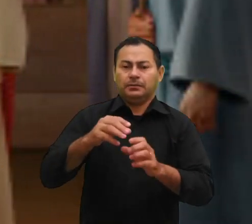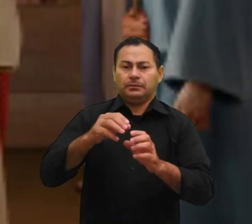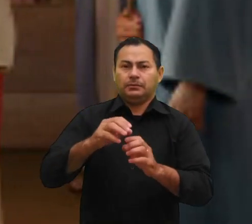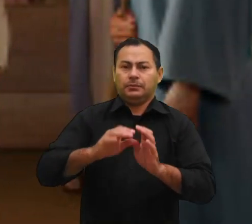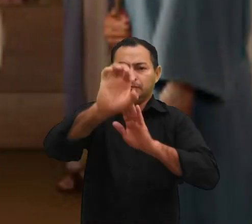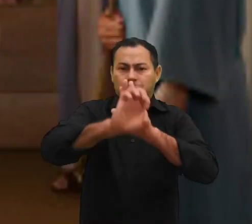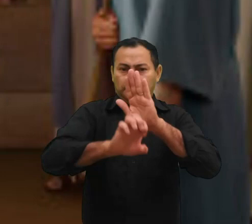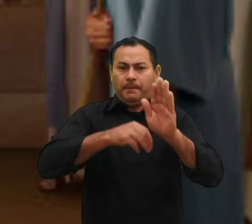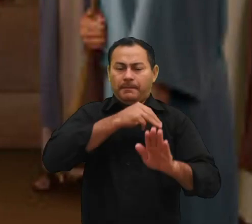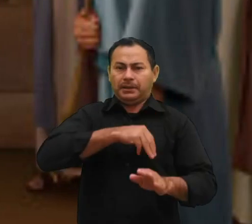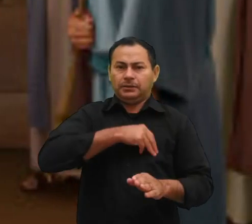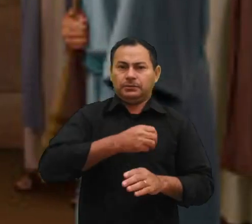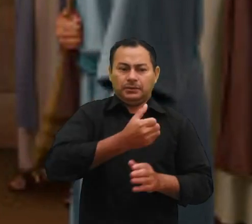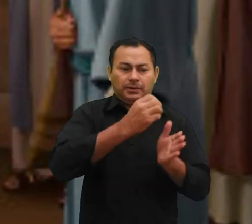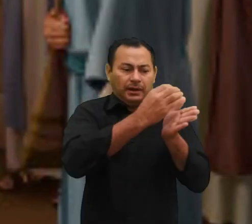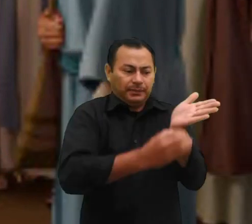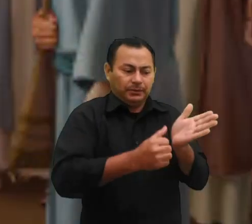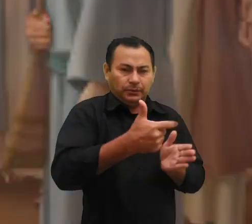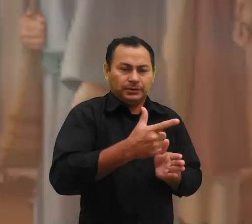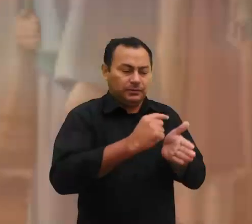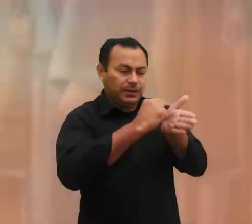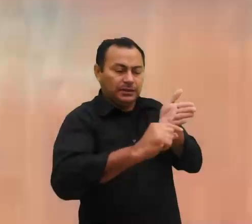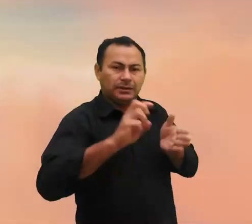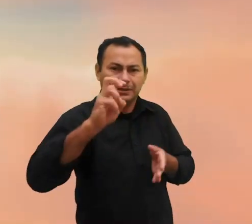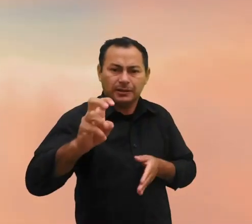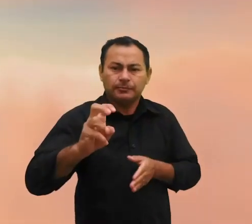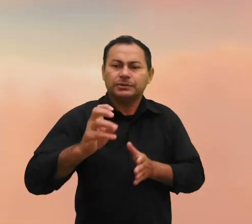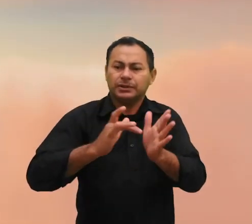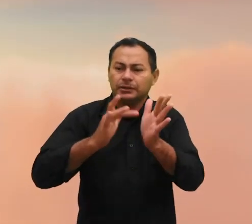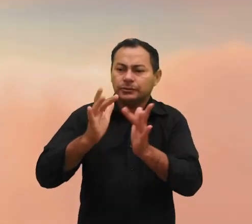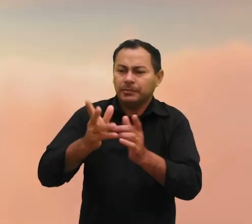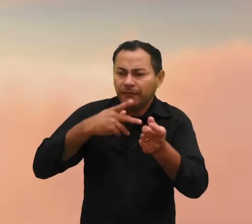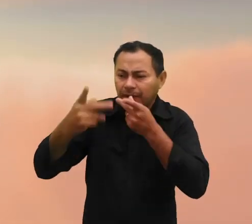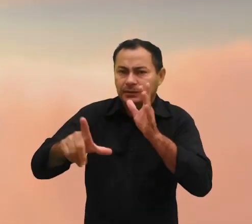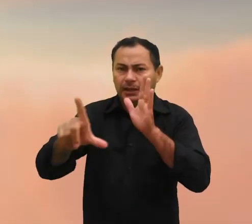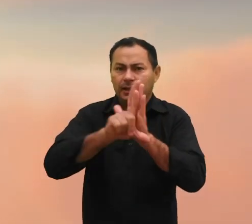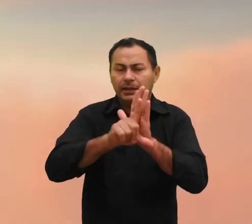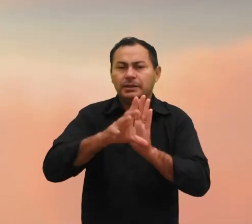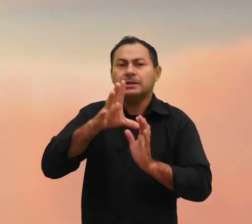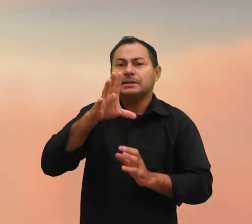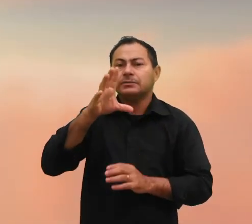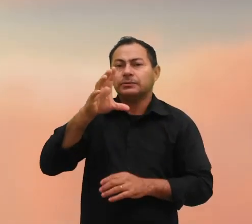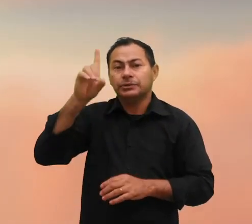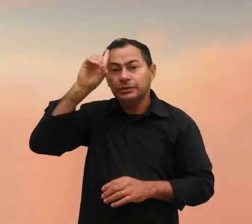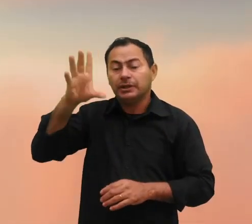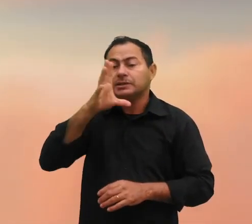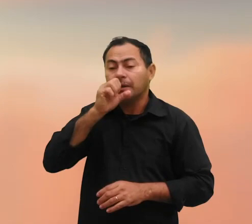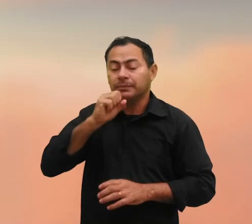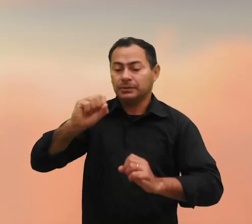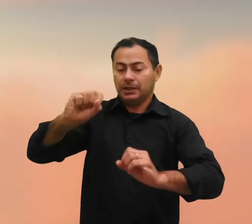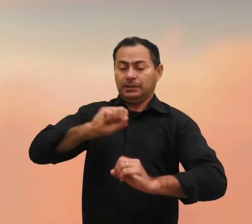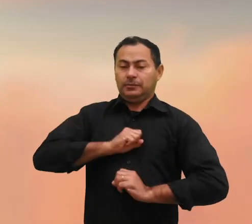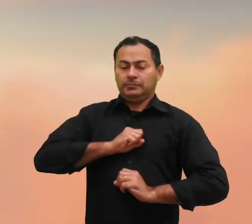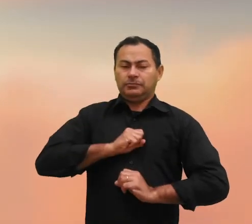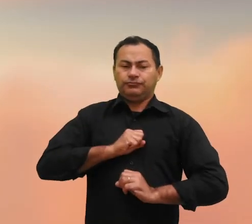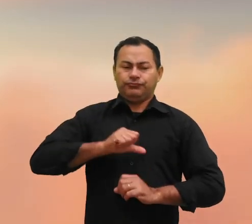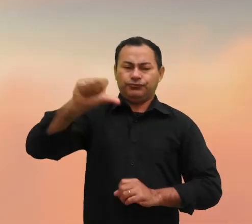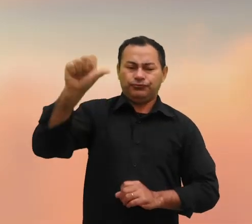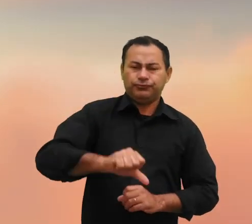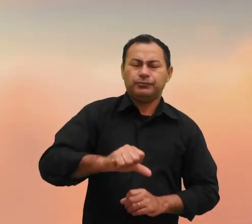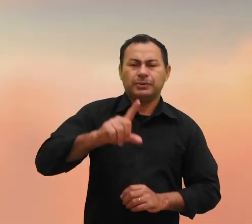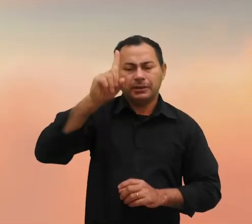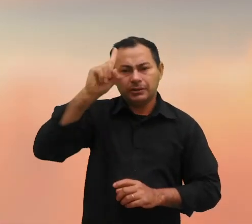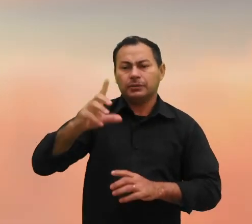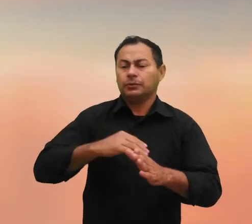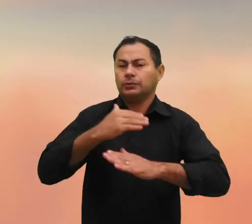Em Mateus, no capítulo 12, versículo 5, Jesus disse: vocês não leram na lei que no sábado os sacerdotes no templo